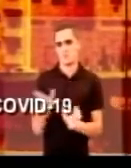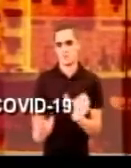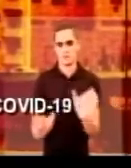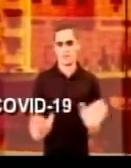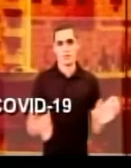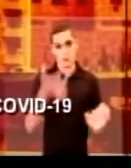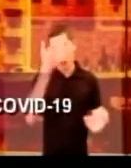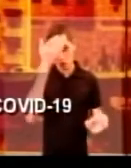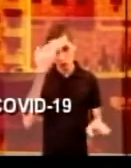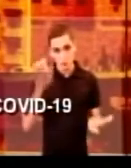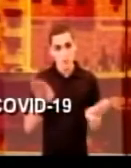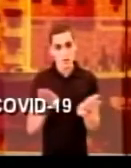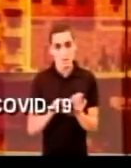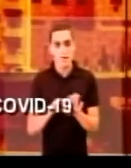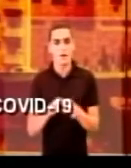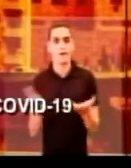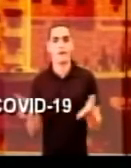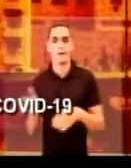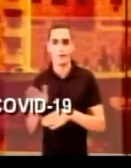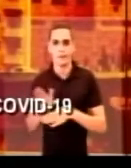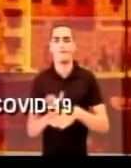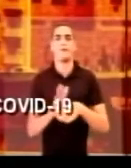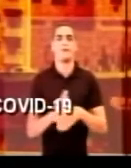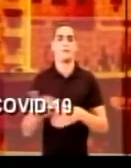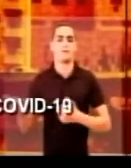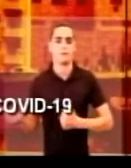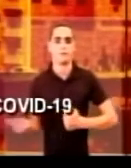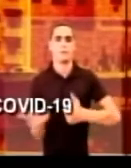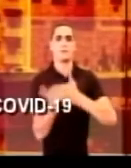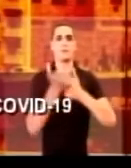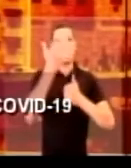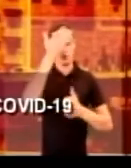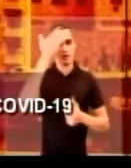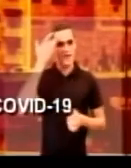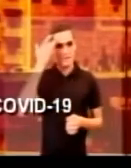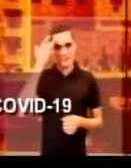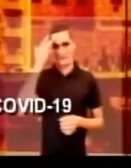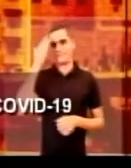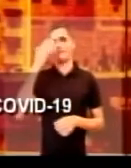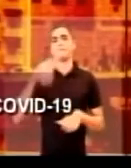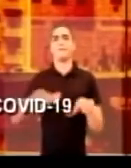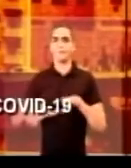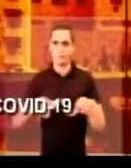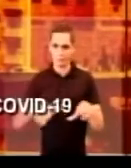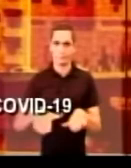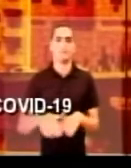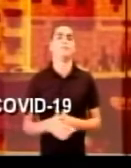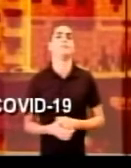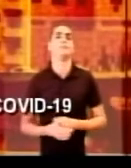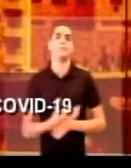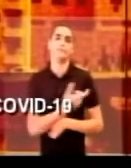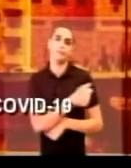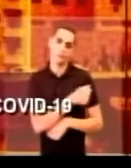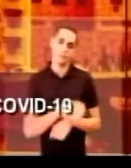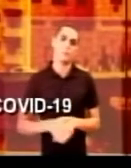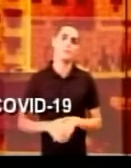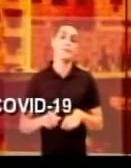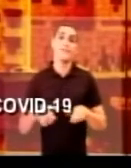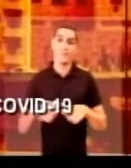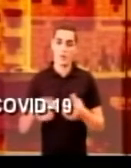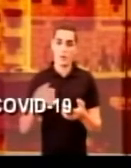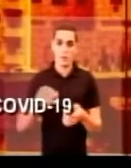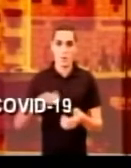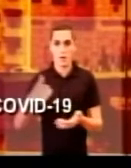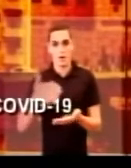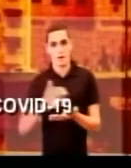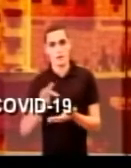compõem. Então, eu acho que a gente está pronto e, se Deus quiser, assim que chegar, nós